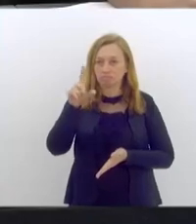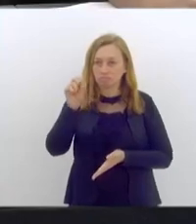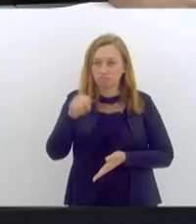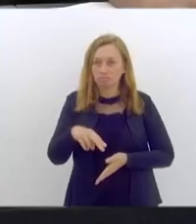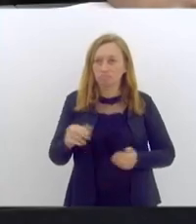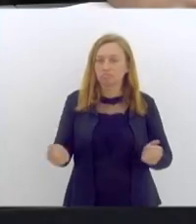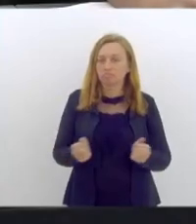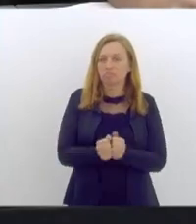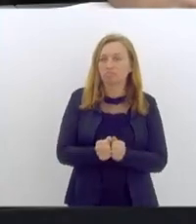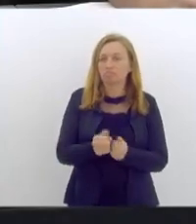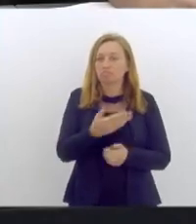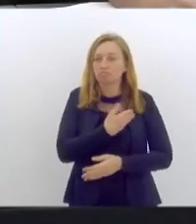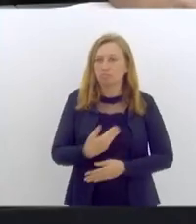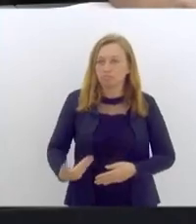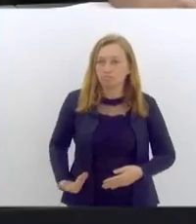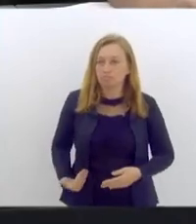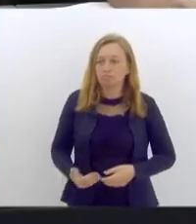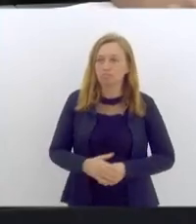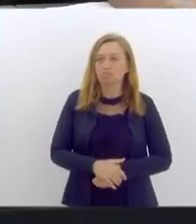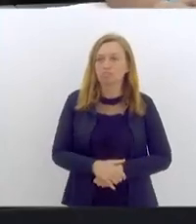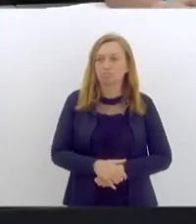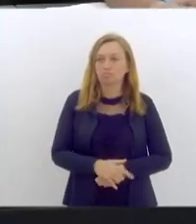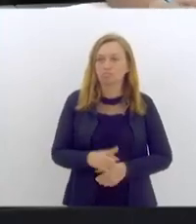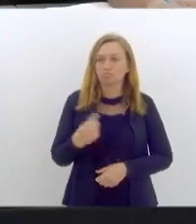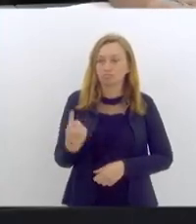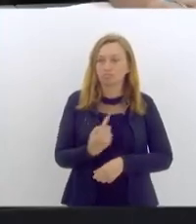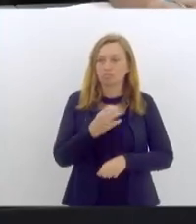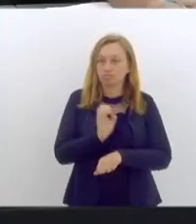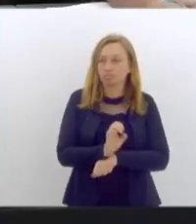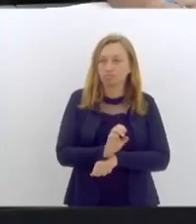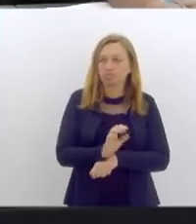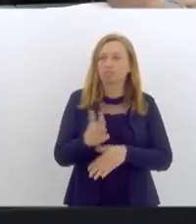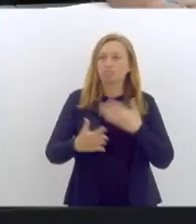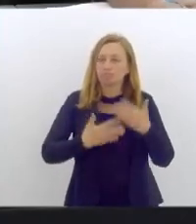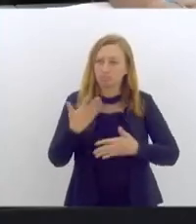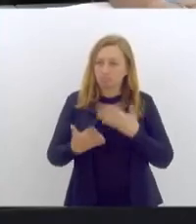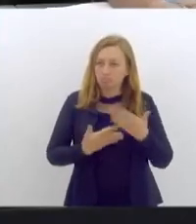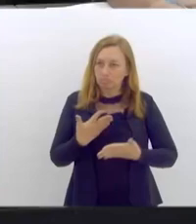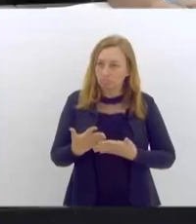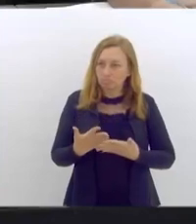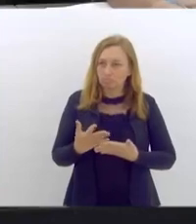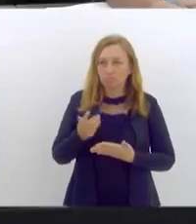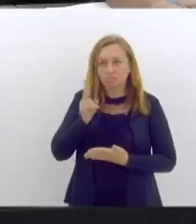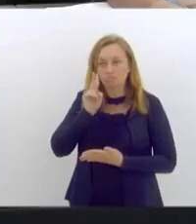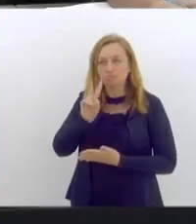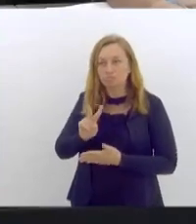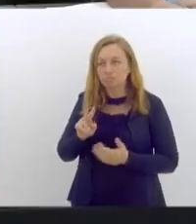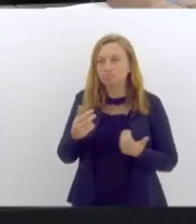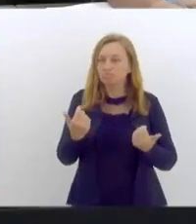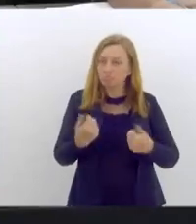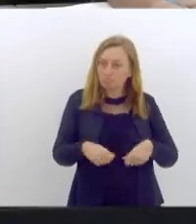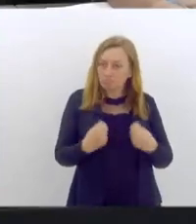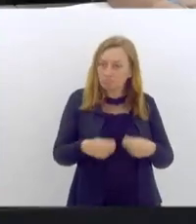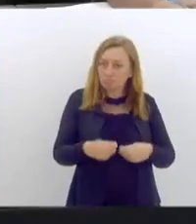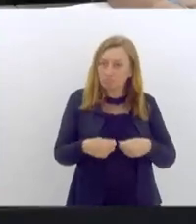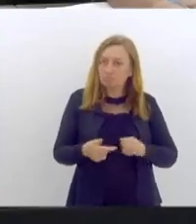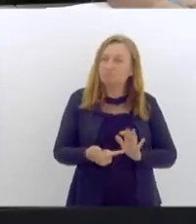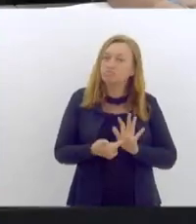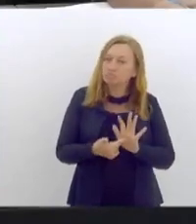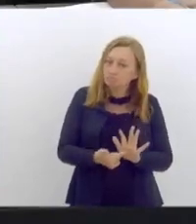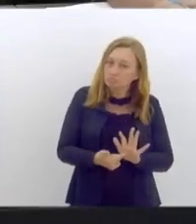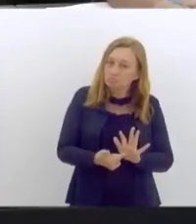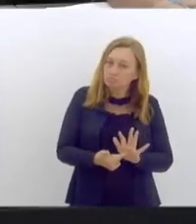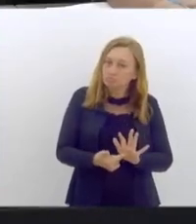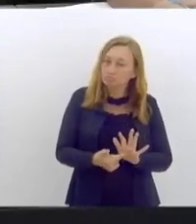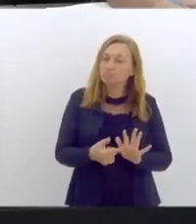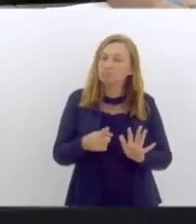juntamente com o governador para o nosso Estado então com alegria que nós estamos vendo essa necessidade apontada e